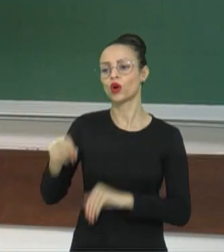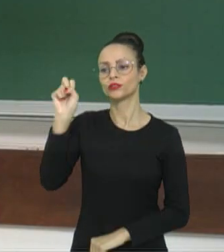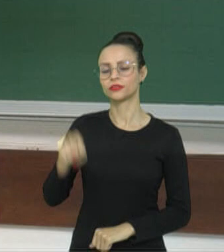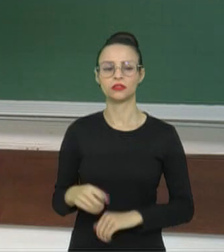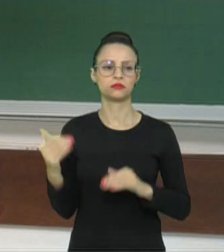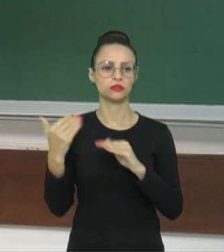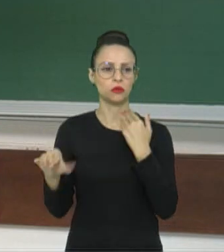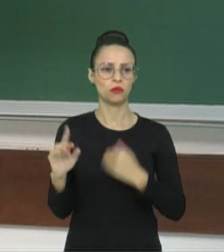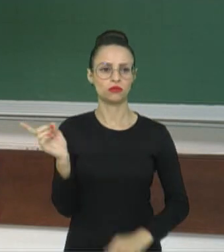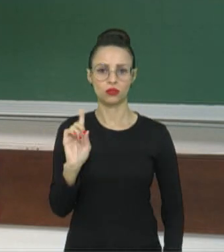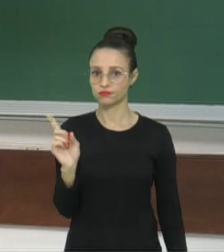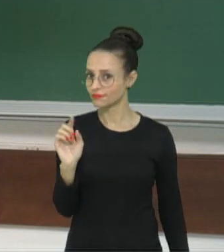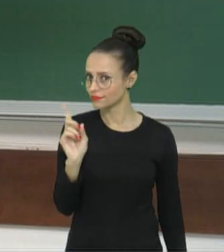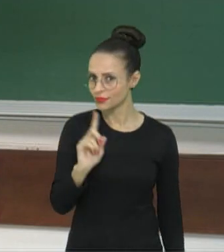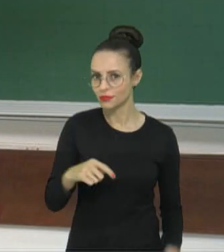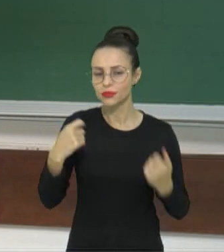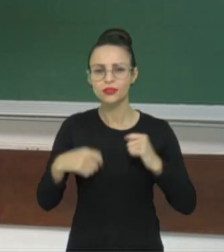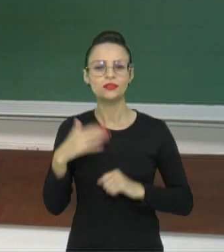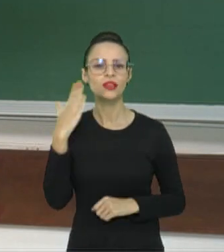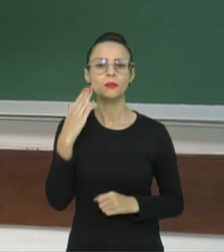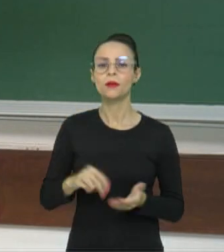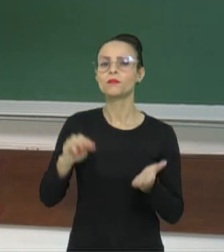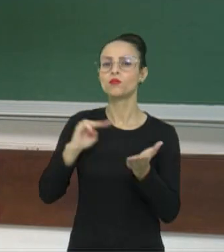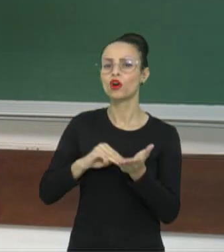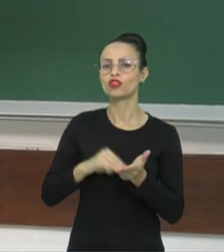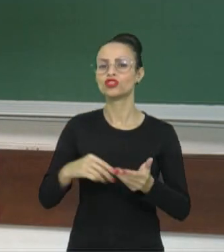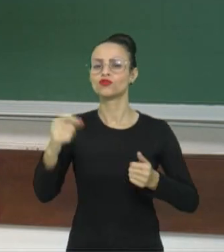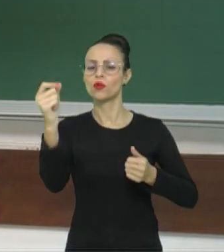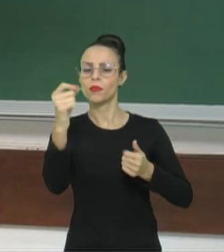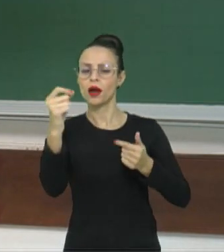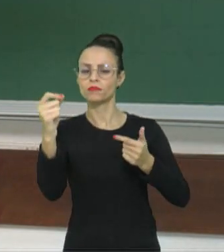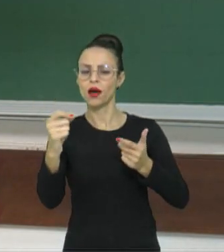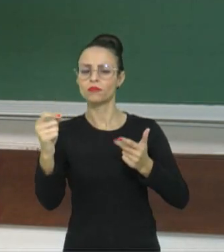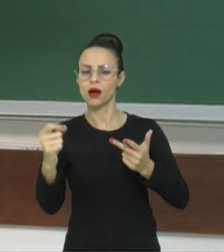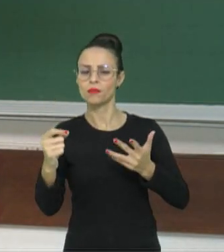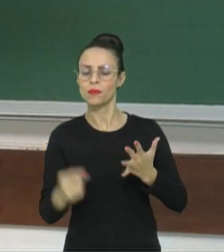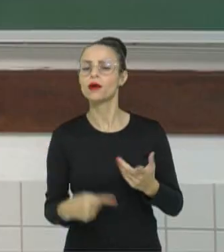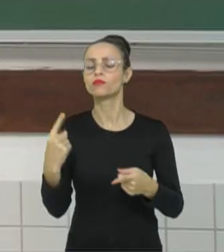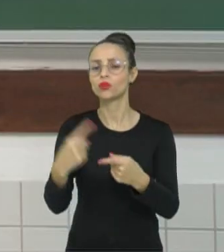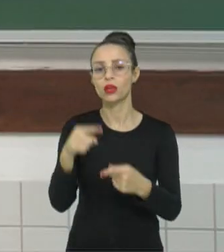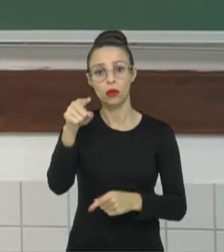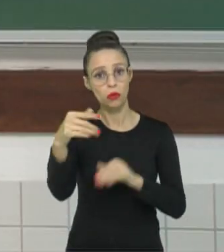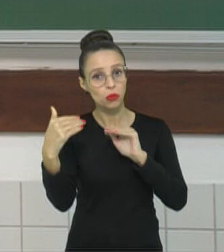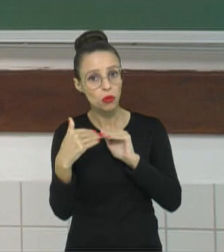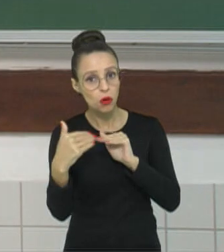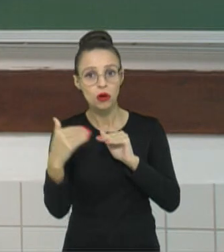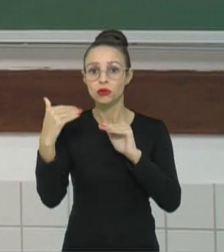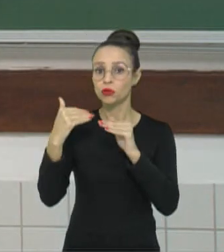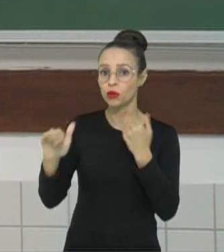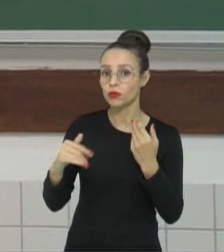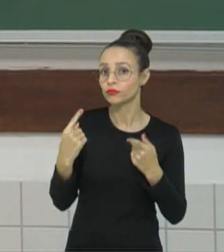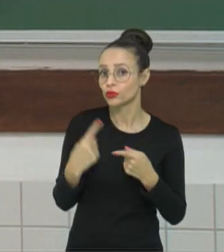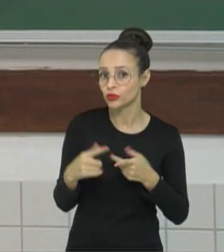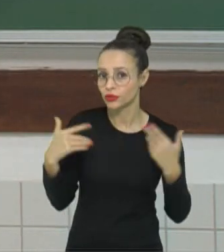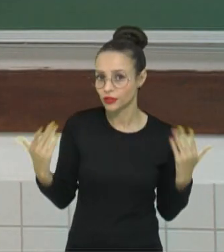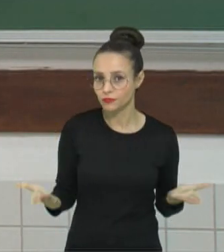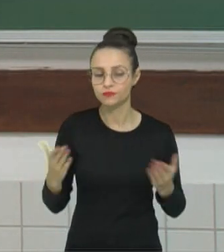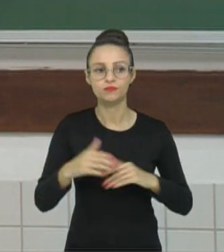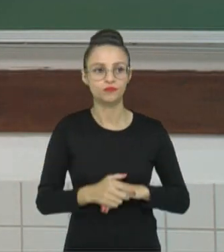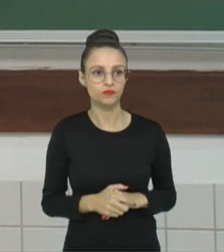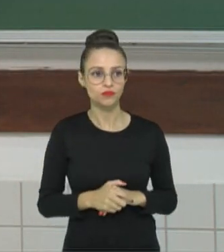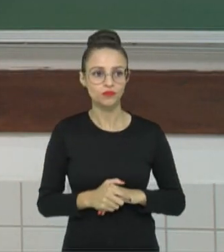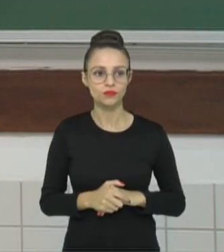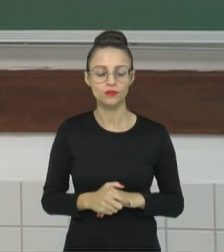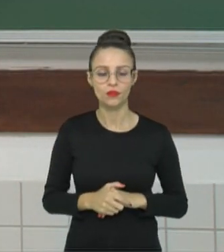ou discordar. Você tem que saber argumentar do porquê que você concorda ou discorda. E trouxe para